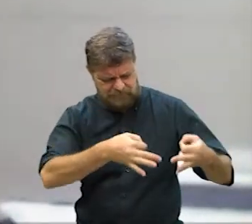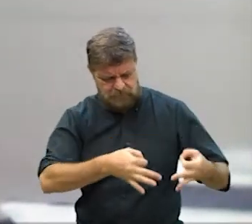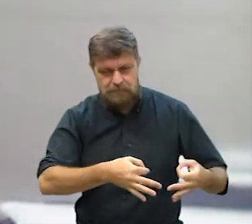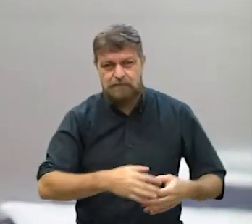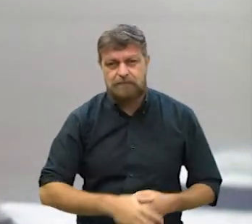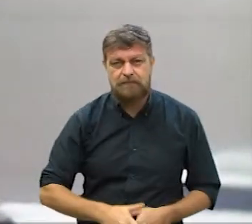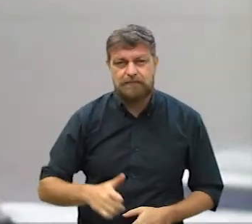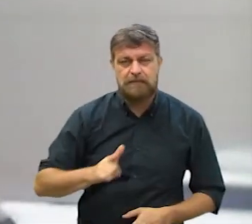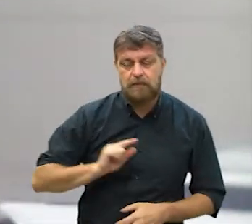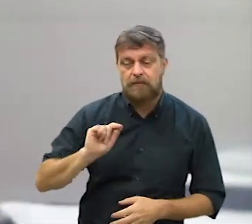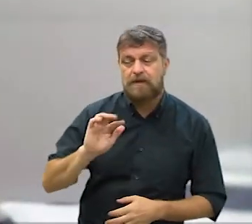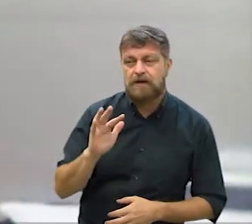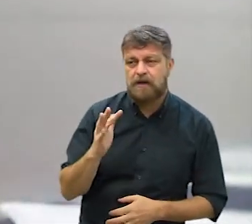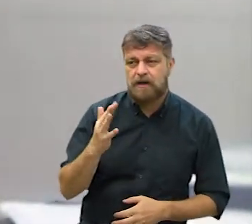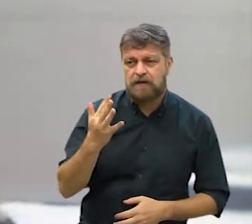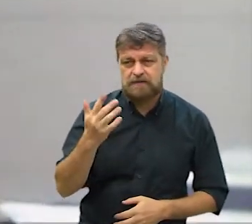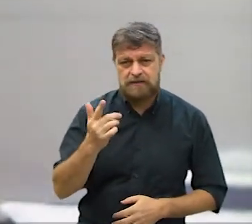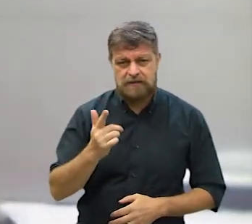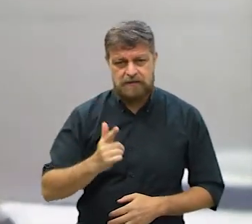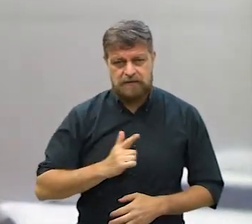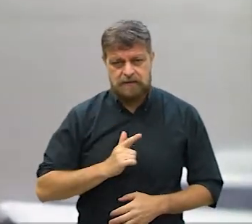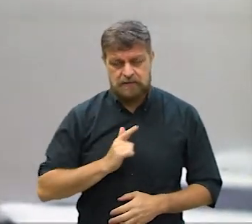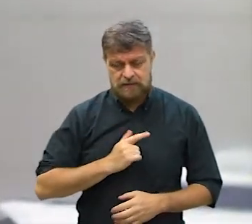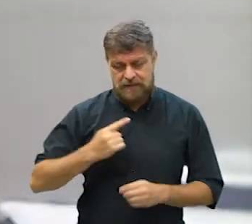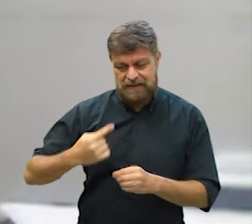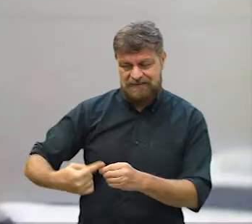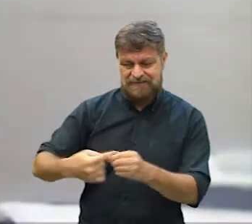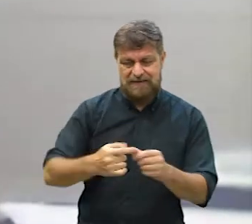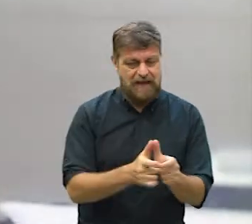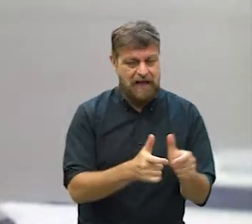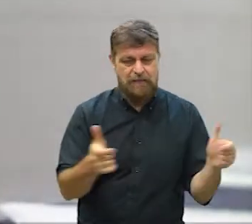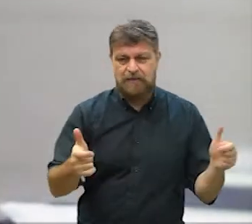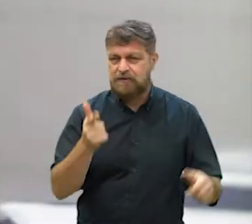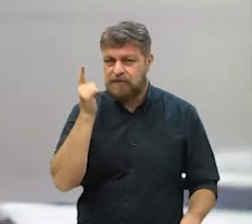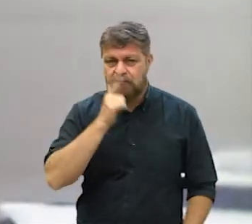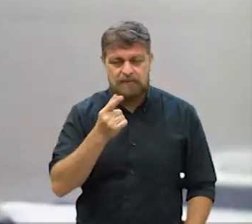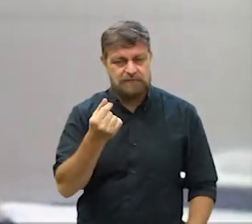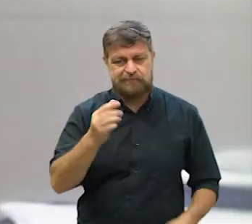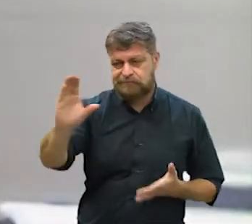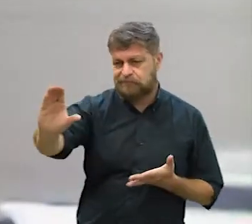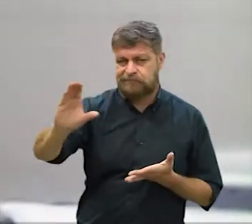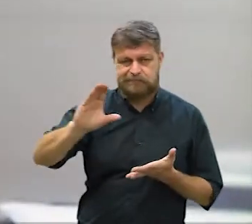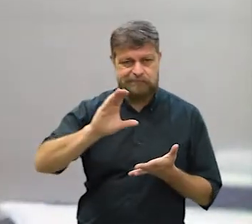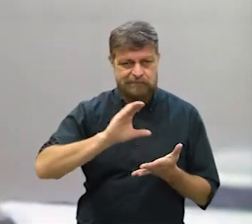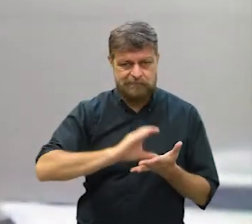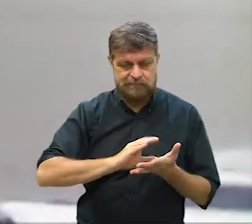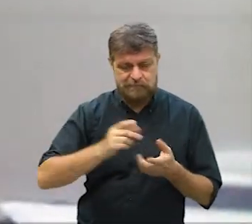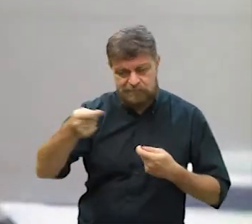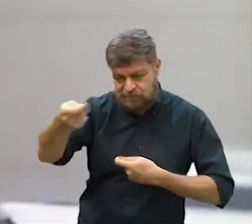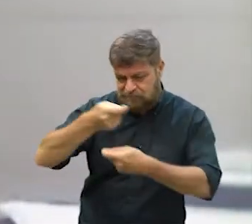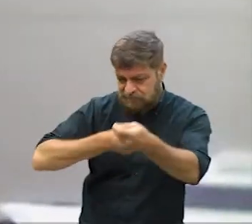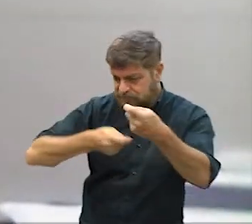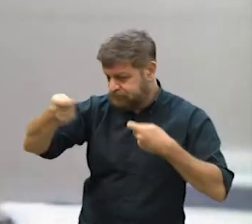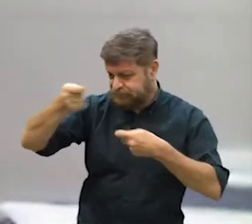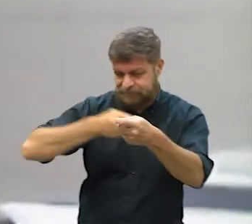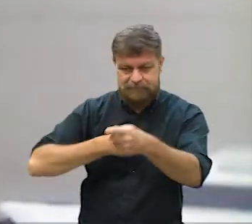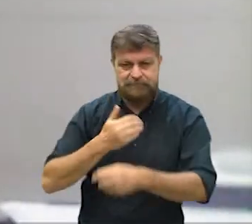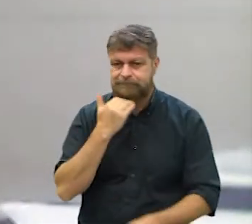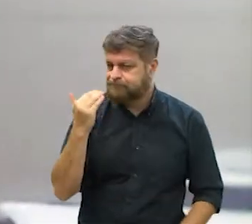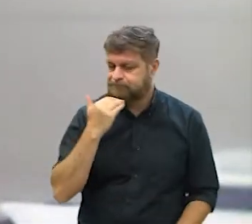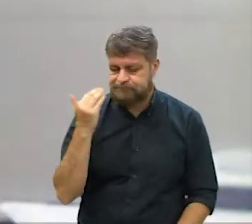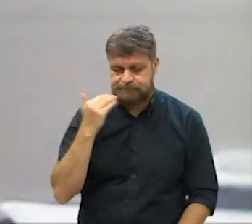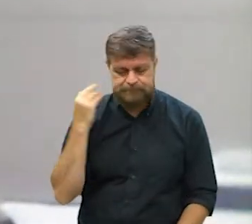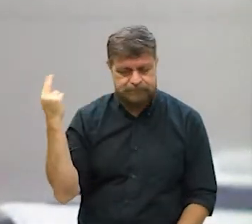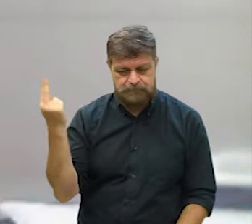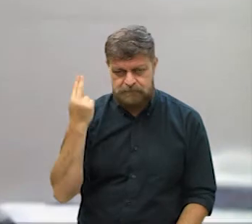isso termina grande parte dos municípios não conseguindo tomar o dinheiro emprestado. Tá?